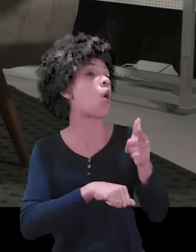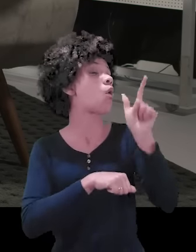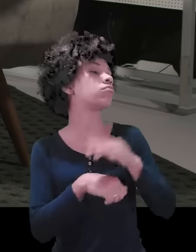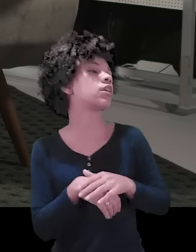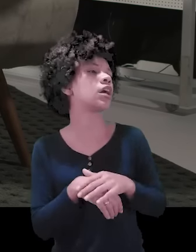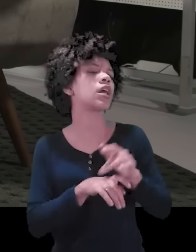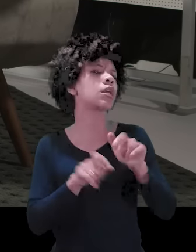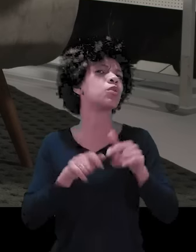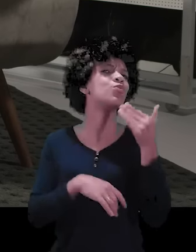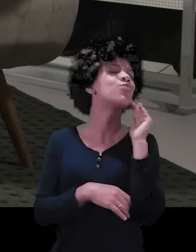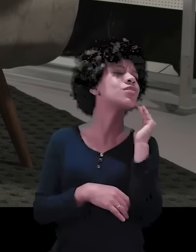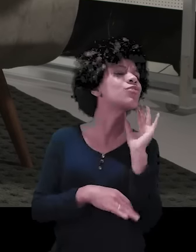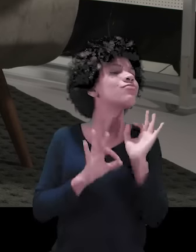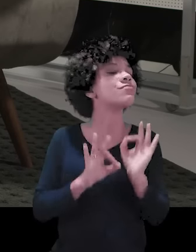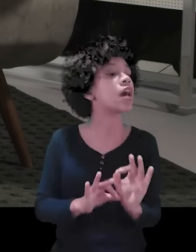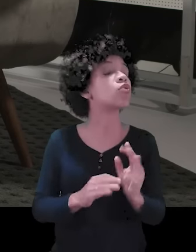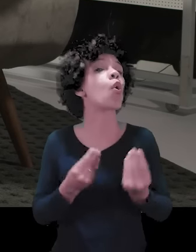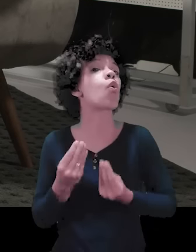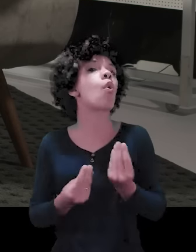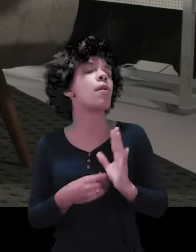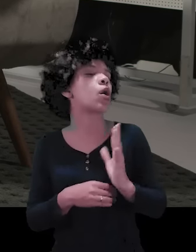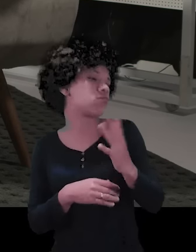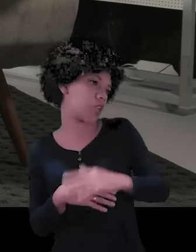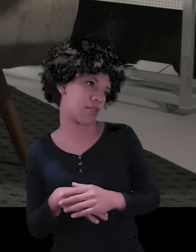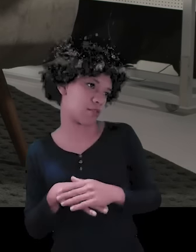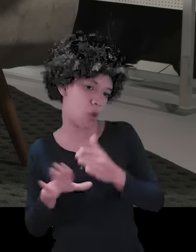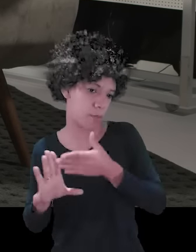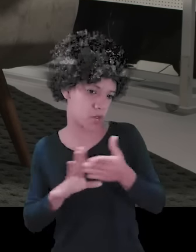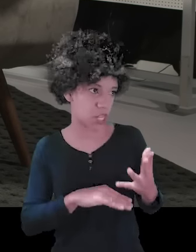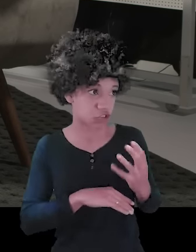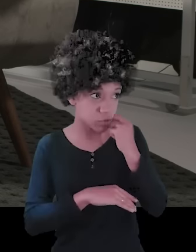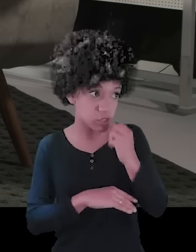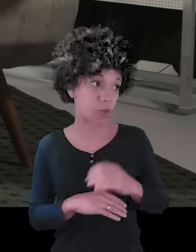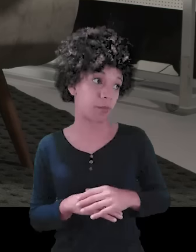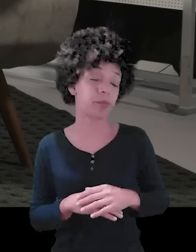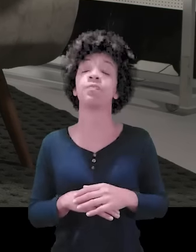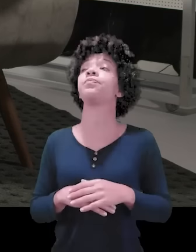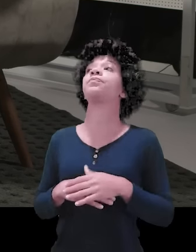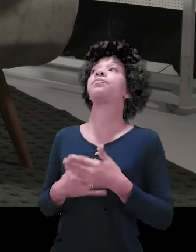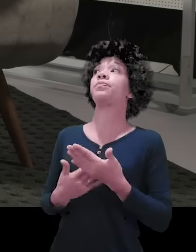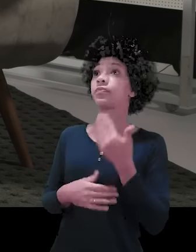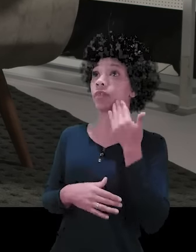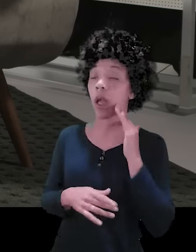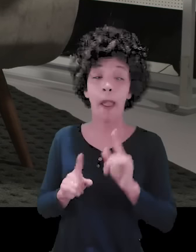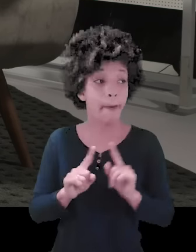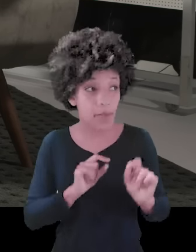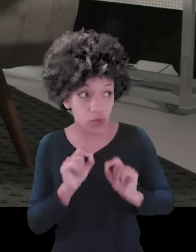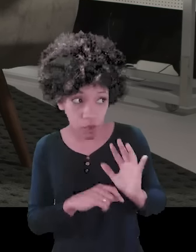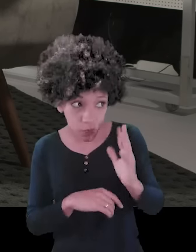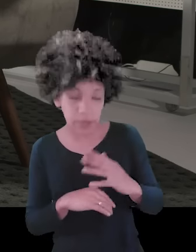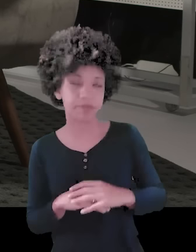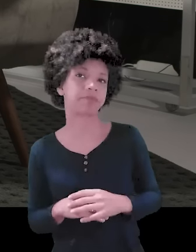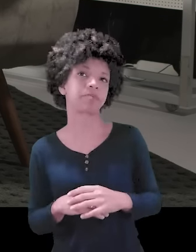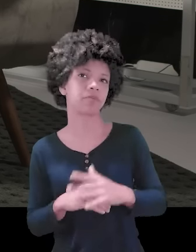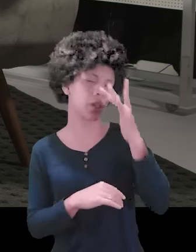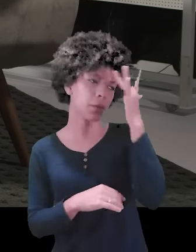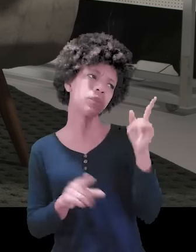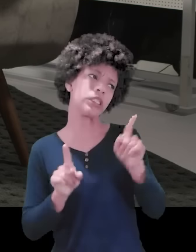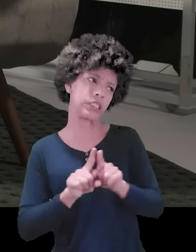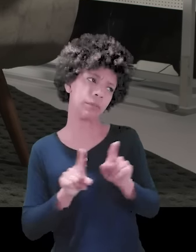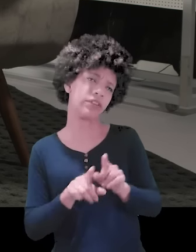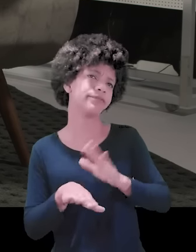pessoas que talvez não é exatamente como que funciona o processo de adoçante Só que sim é a